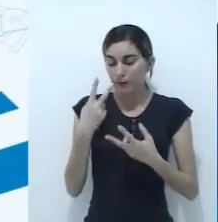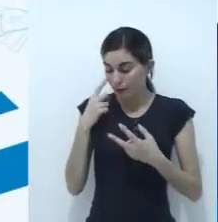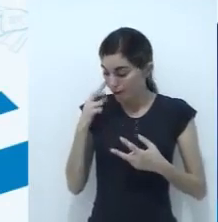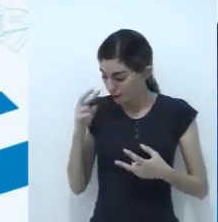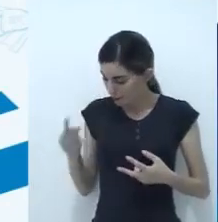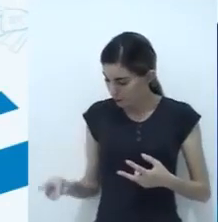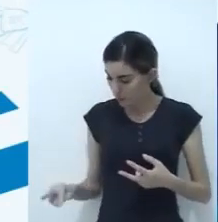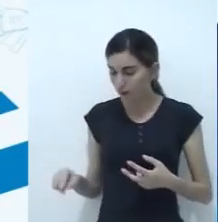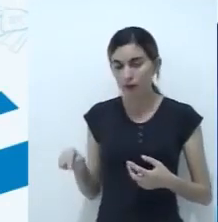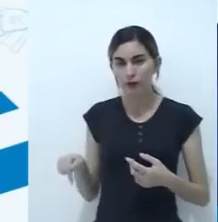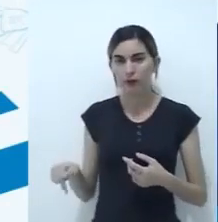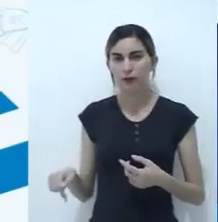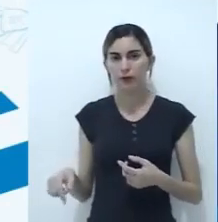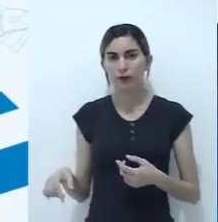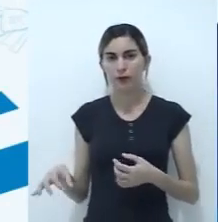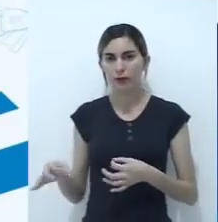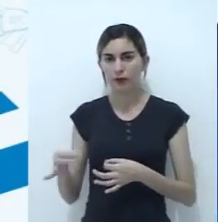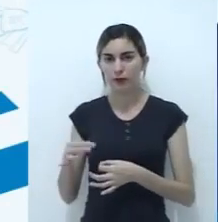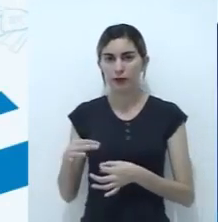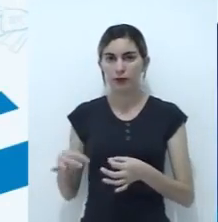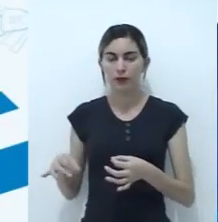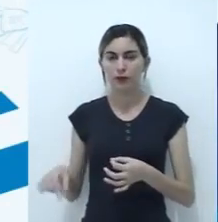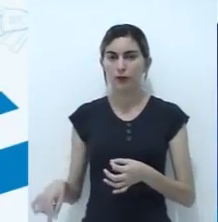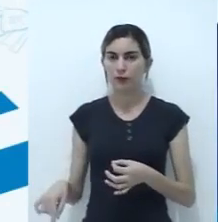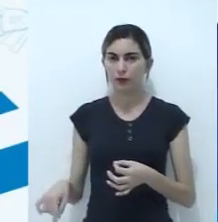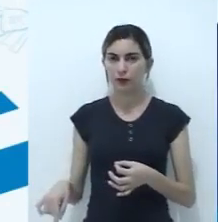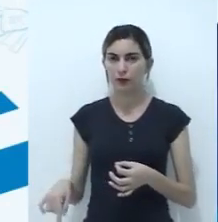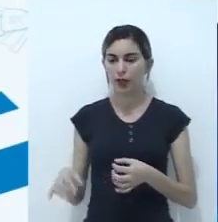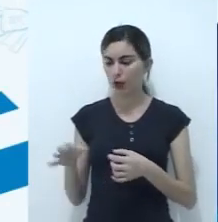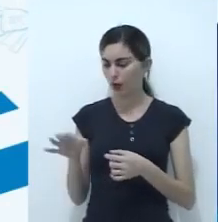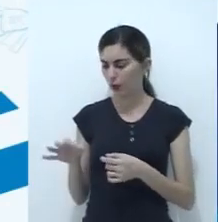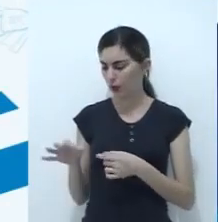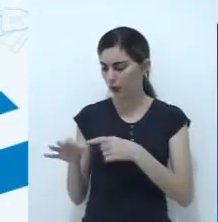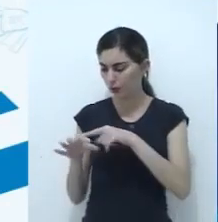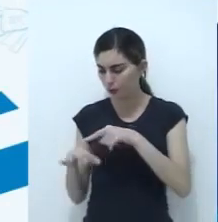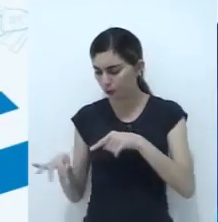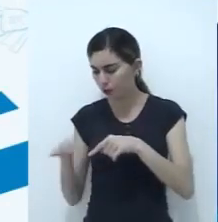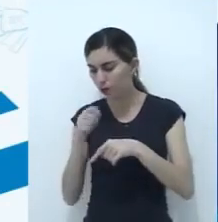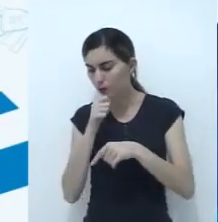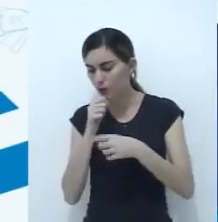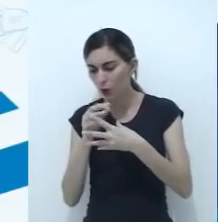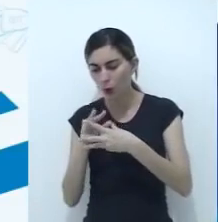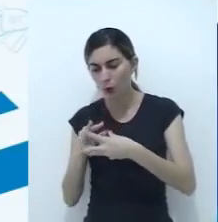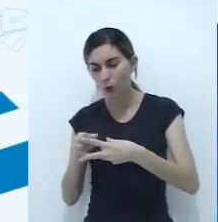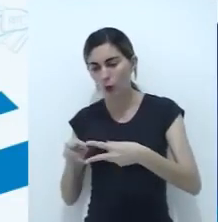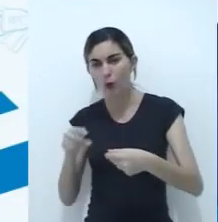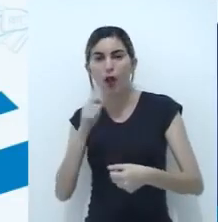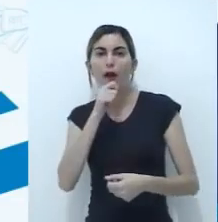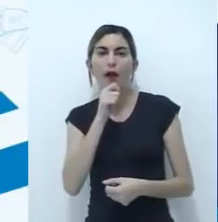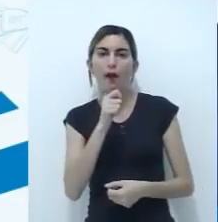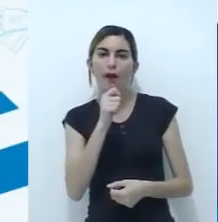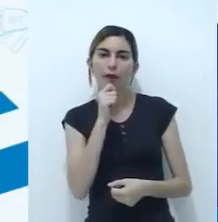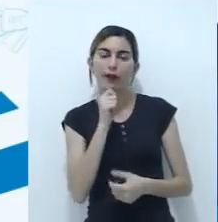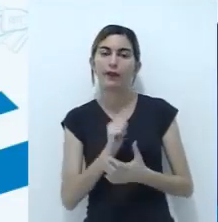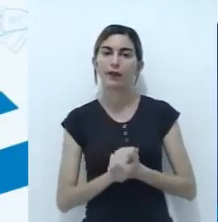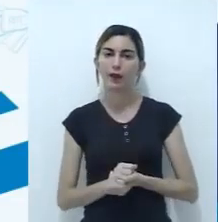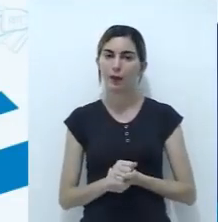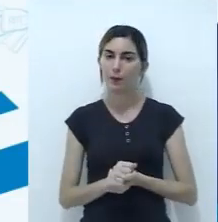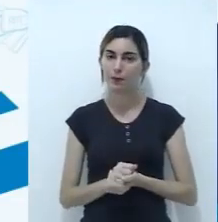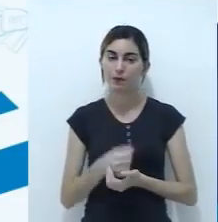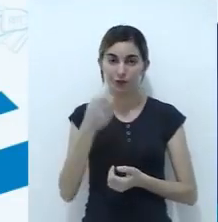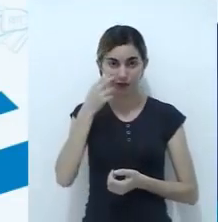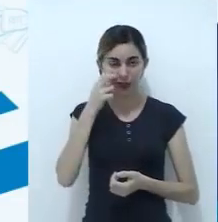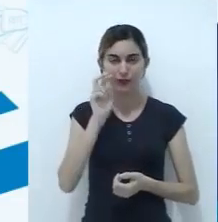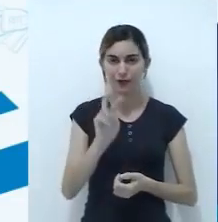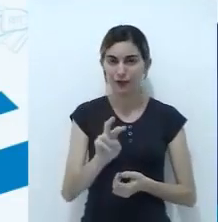dá para observar, né, que a pastilha efervescente ainda está dissolvendo.